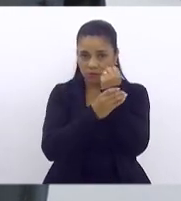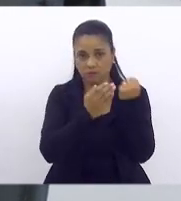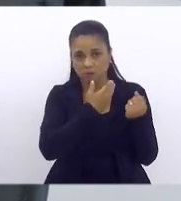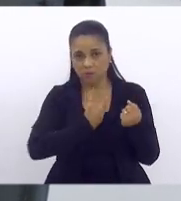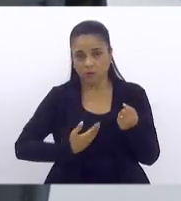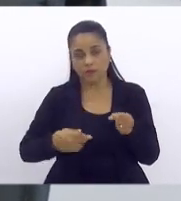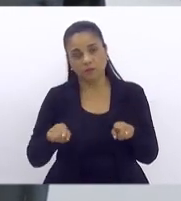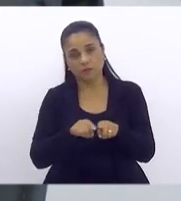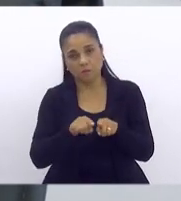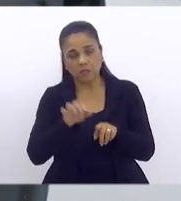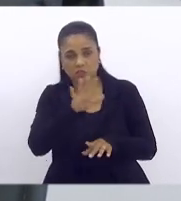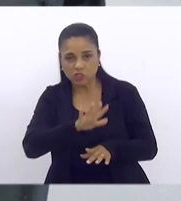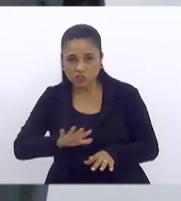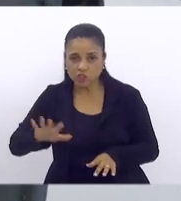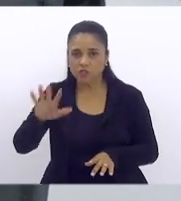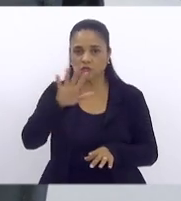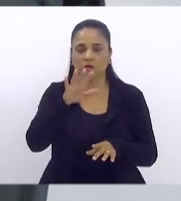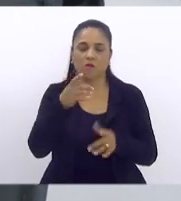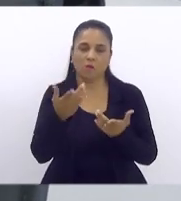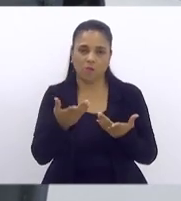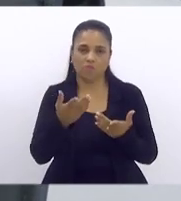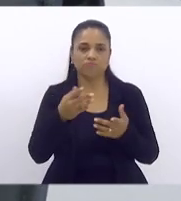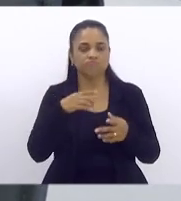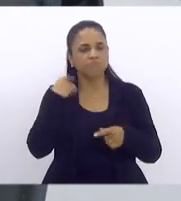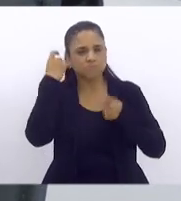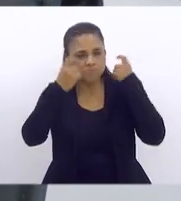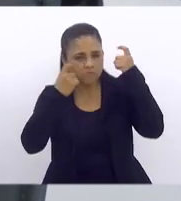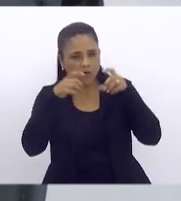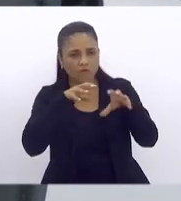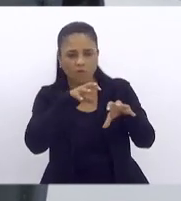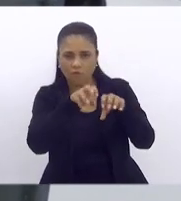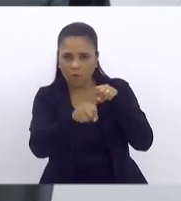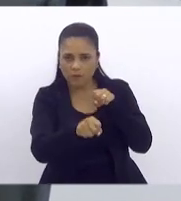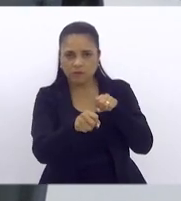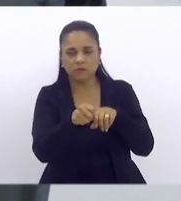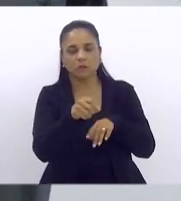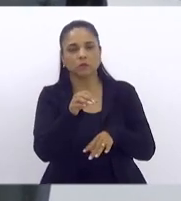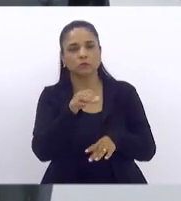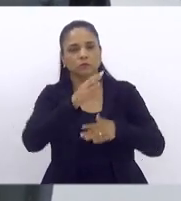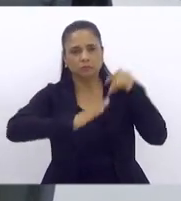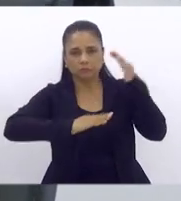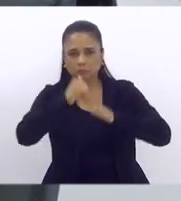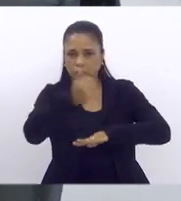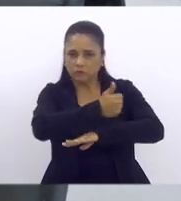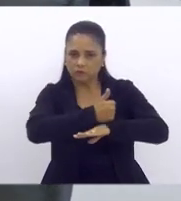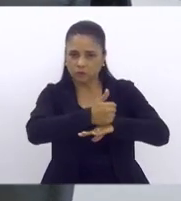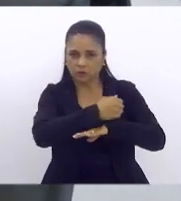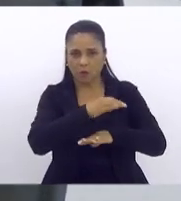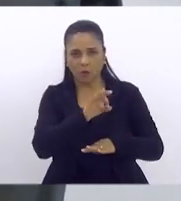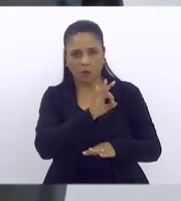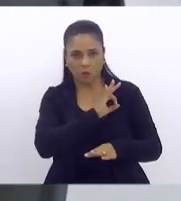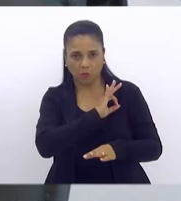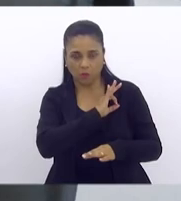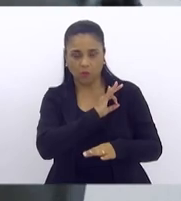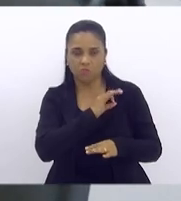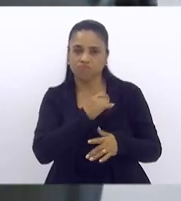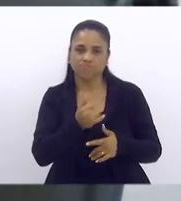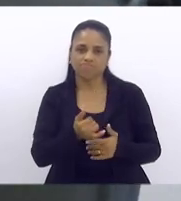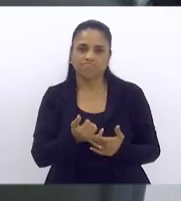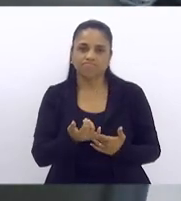está muito preocupado com a formação desses profissionais. Afinal de contas, não podemos deixar que qualquer